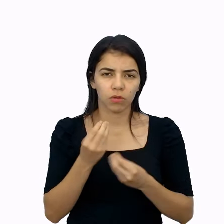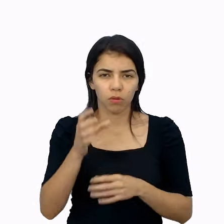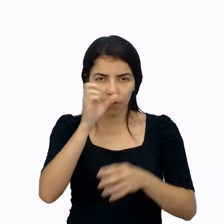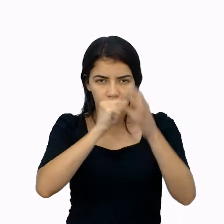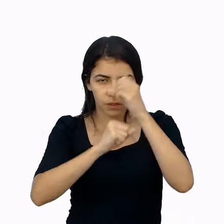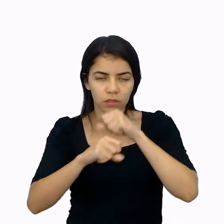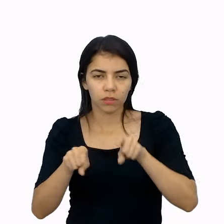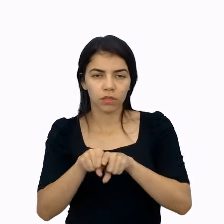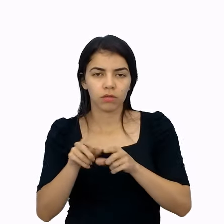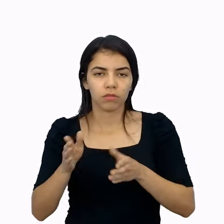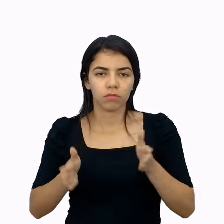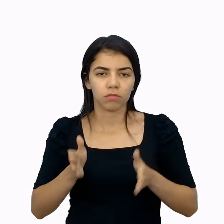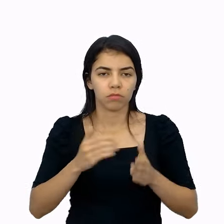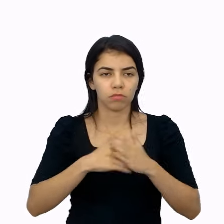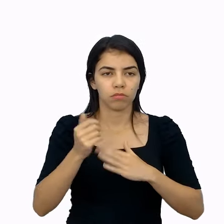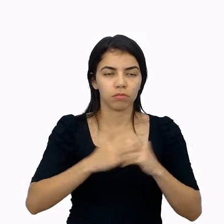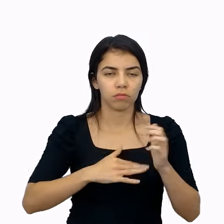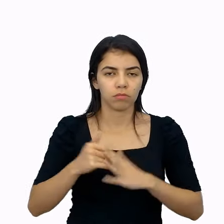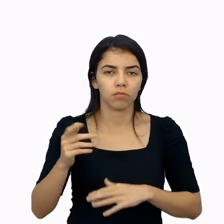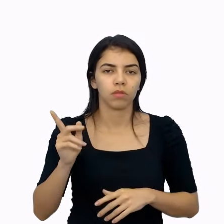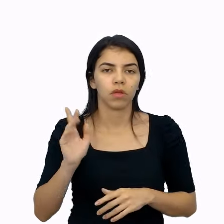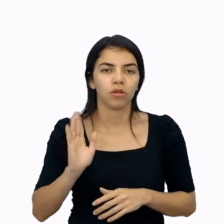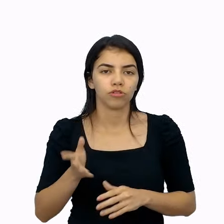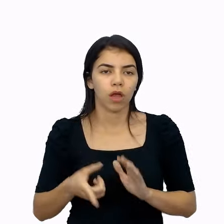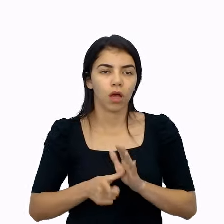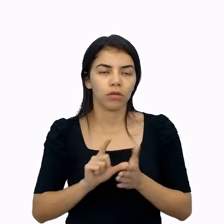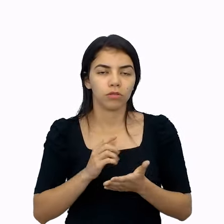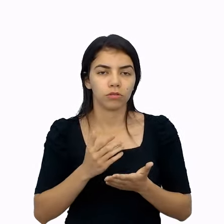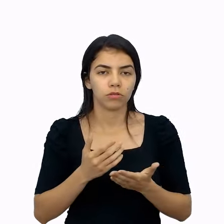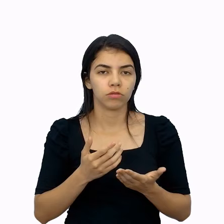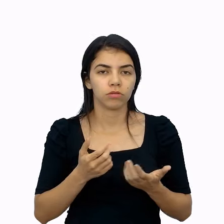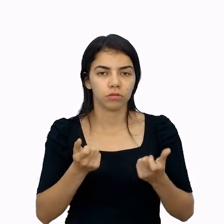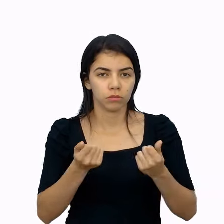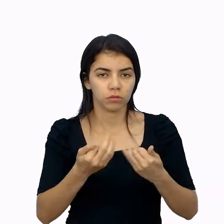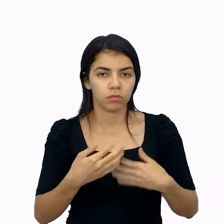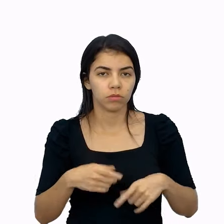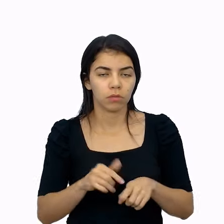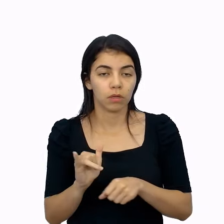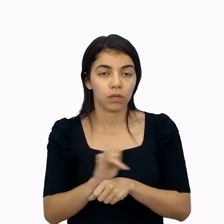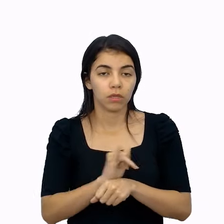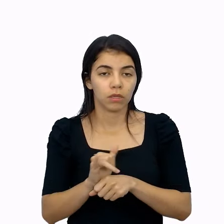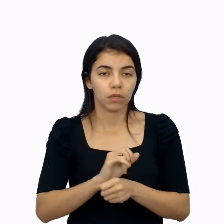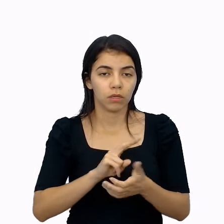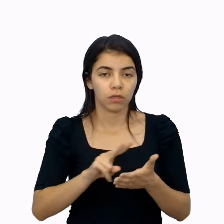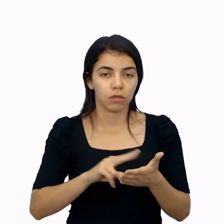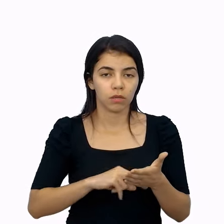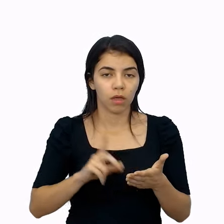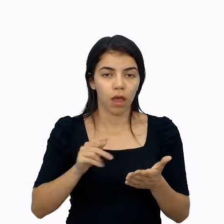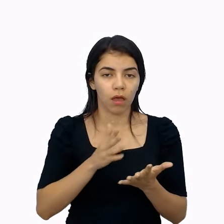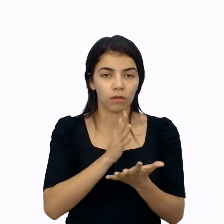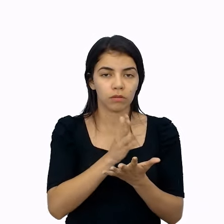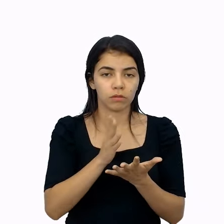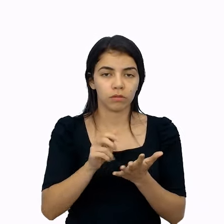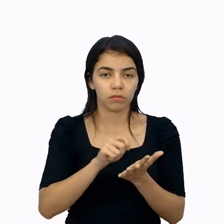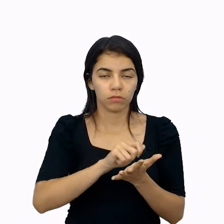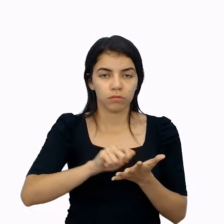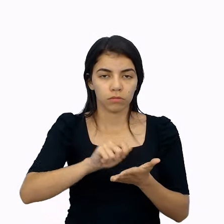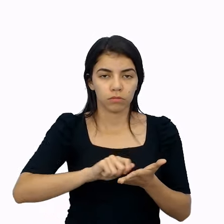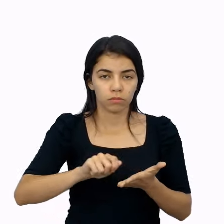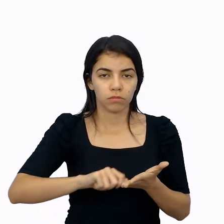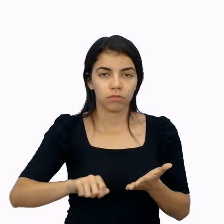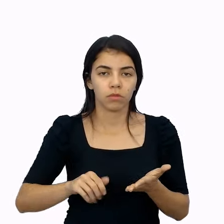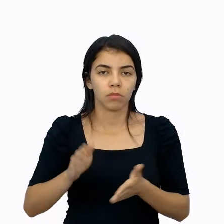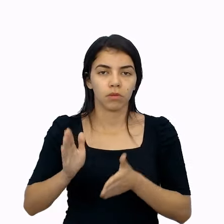aprendizagem, N razões que já foram discutidas, né? Pensando nessas estratégias de leitura, nas dimensões da escrita, nas